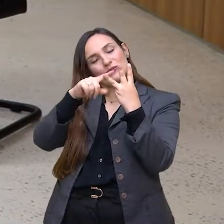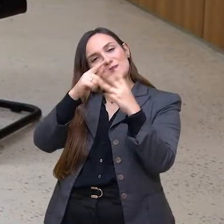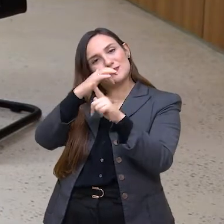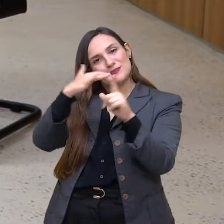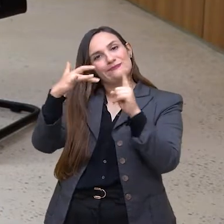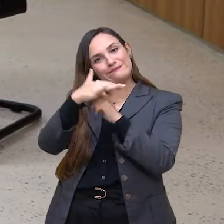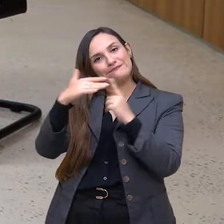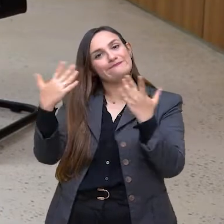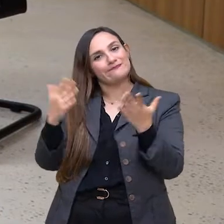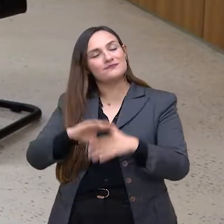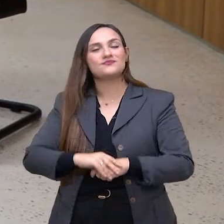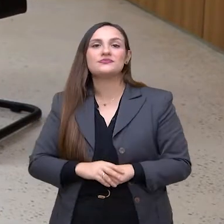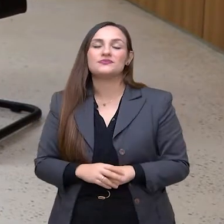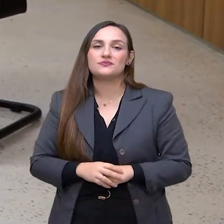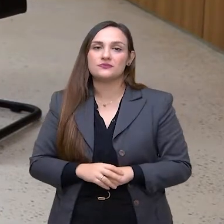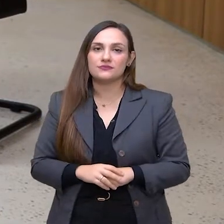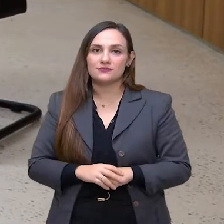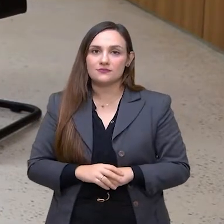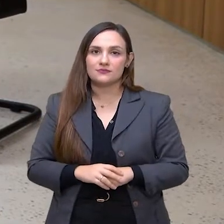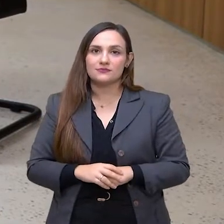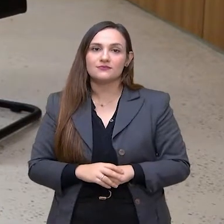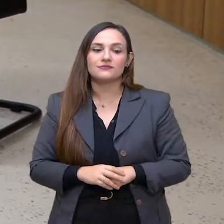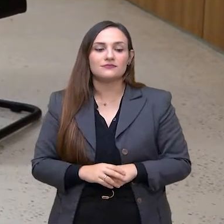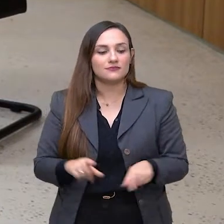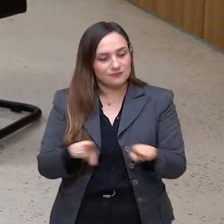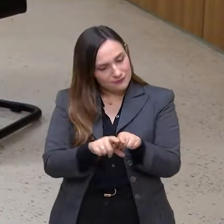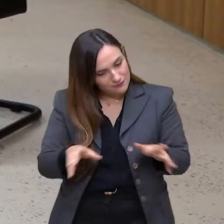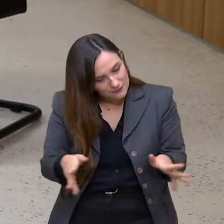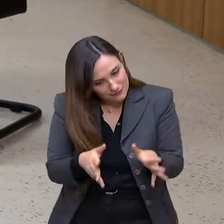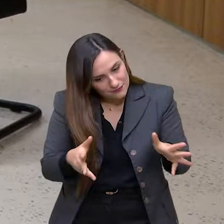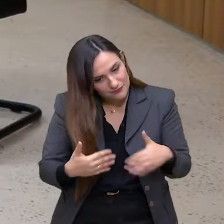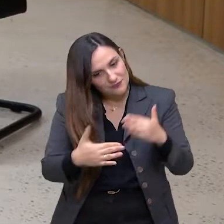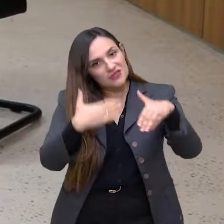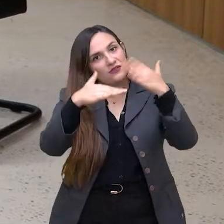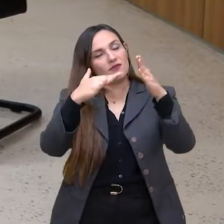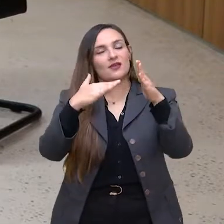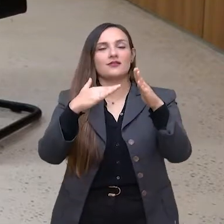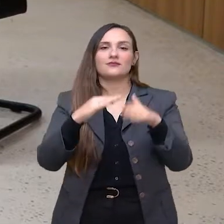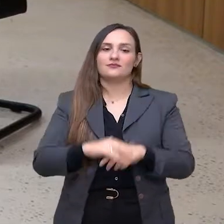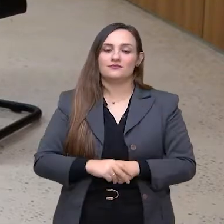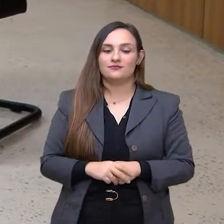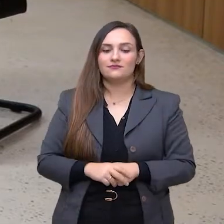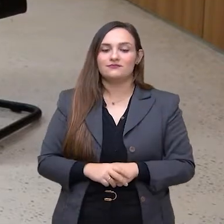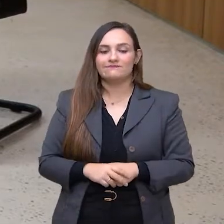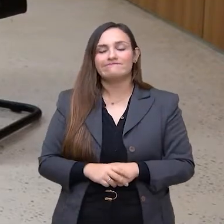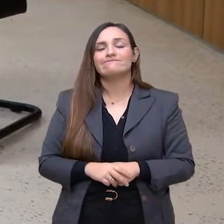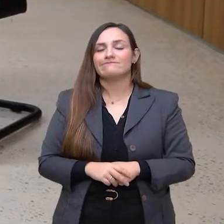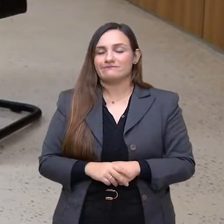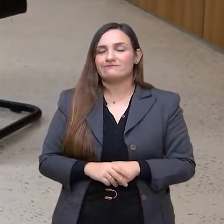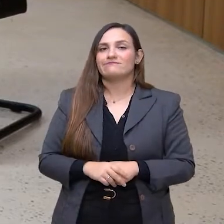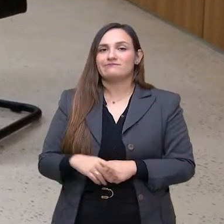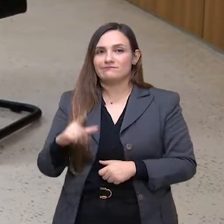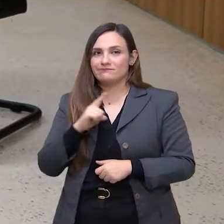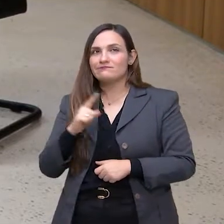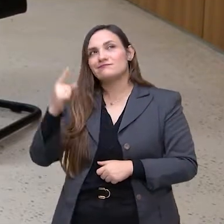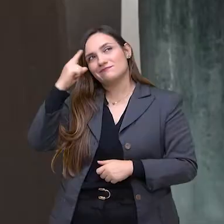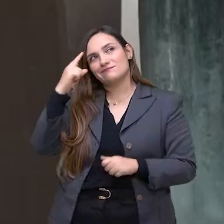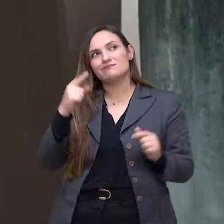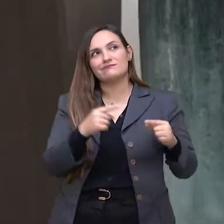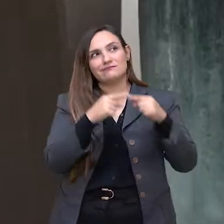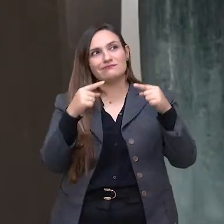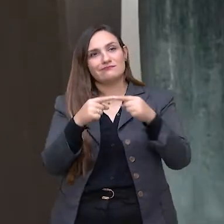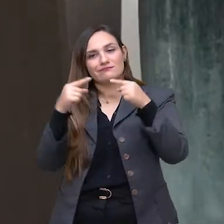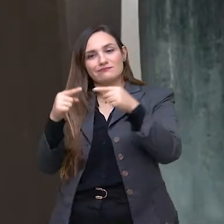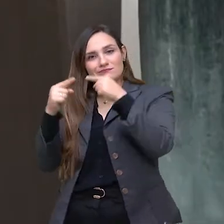trabalha junto ao direito ao desenvolvimento, que é um direito humano, né? Então, tem toda essa lógica.